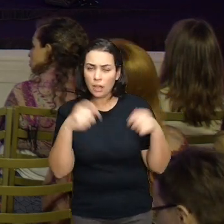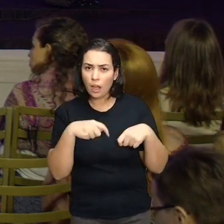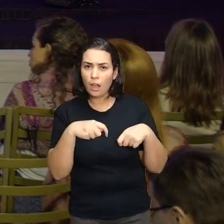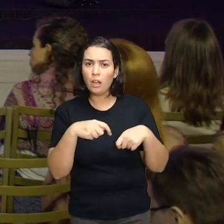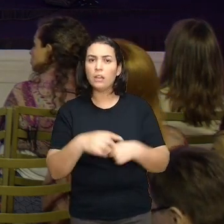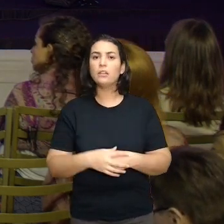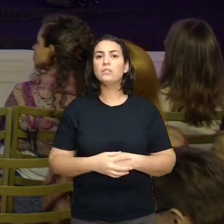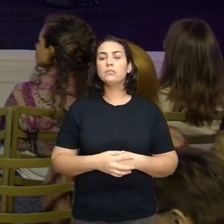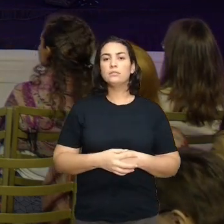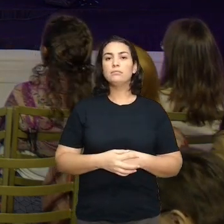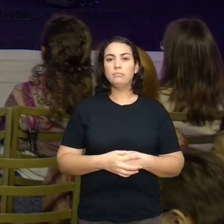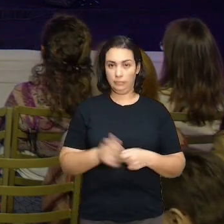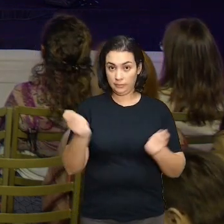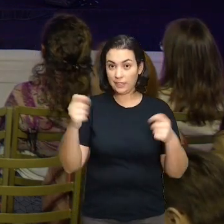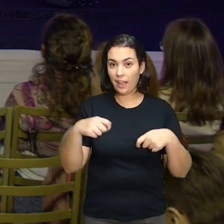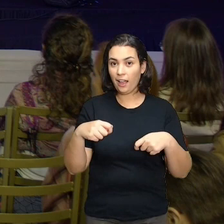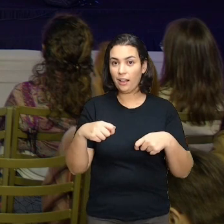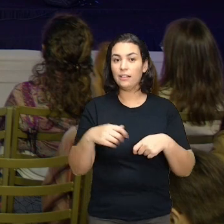Vai?